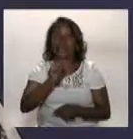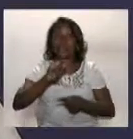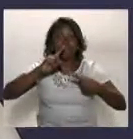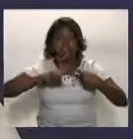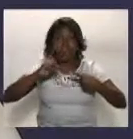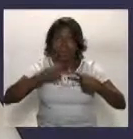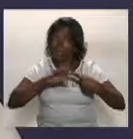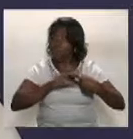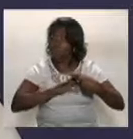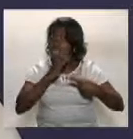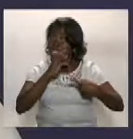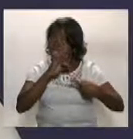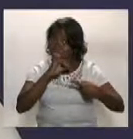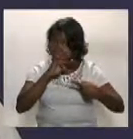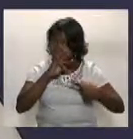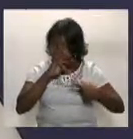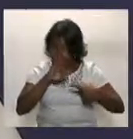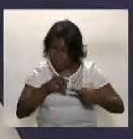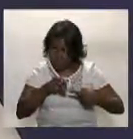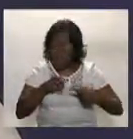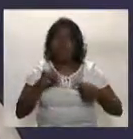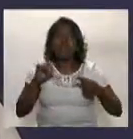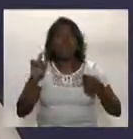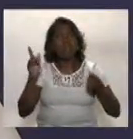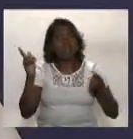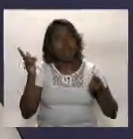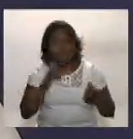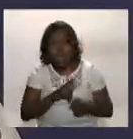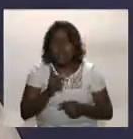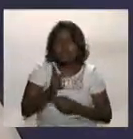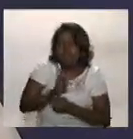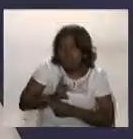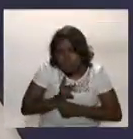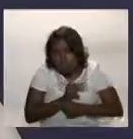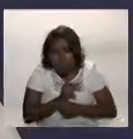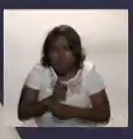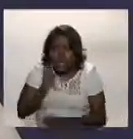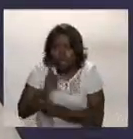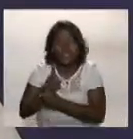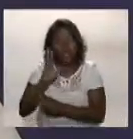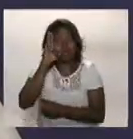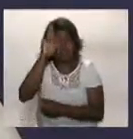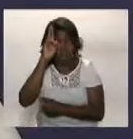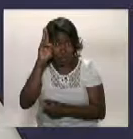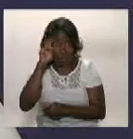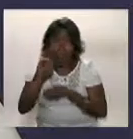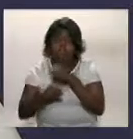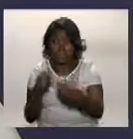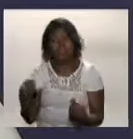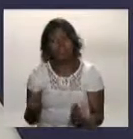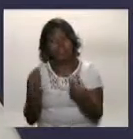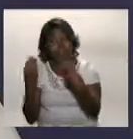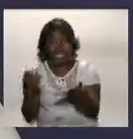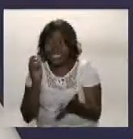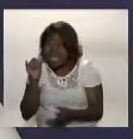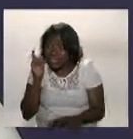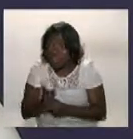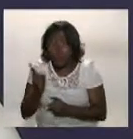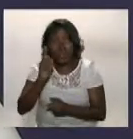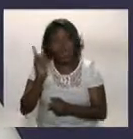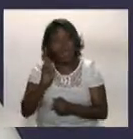ocupando espaço. E aí foi muito curioso, porque recentemente nós vimos a Associação de Moradores de